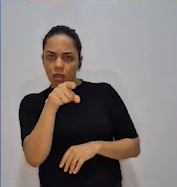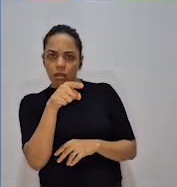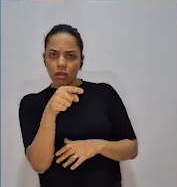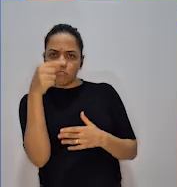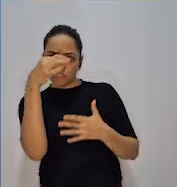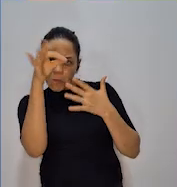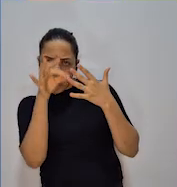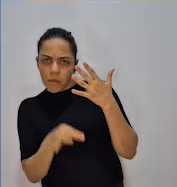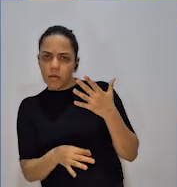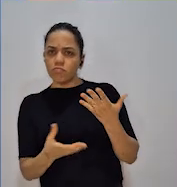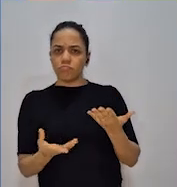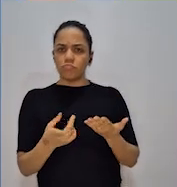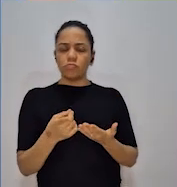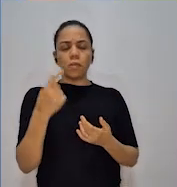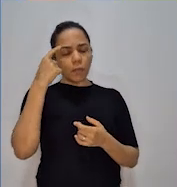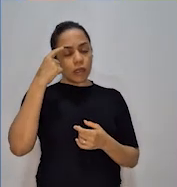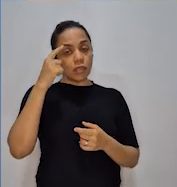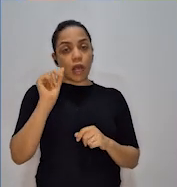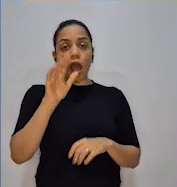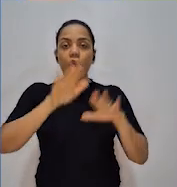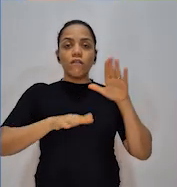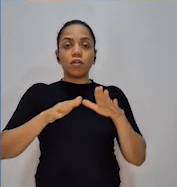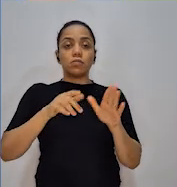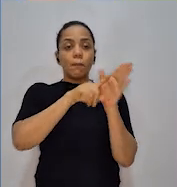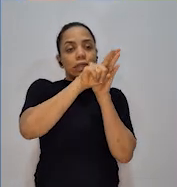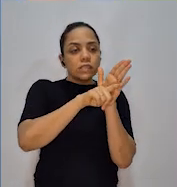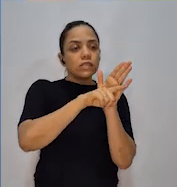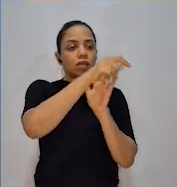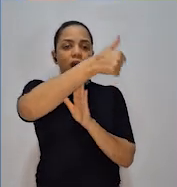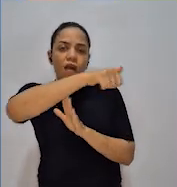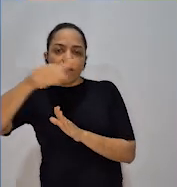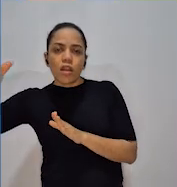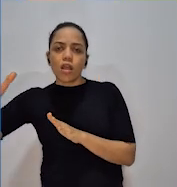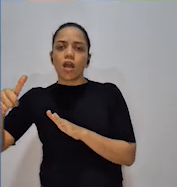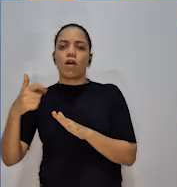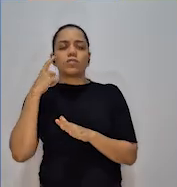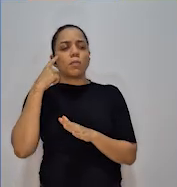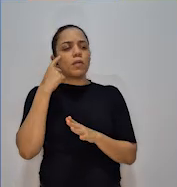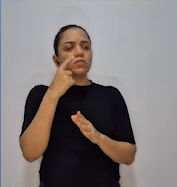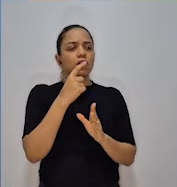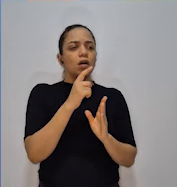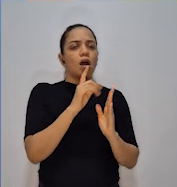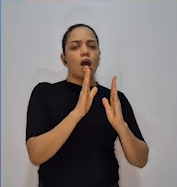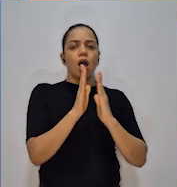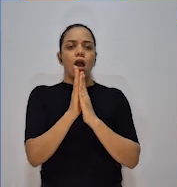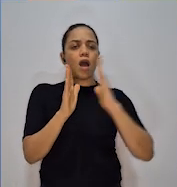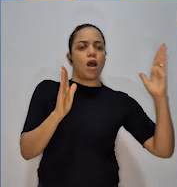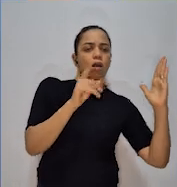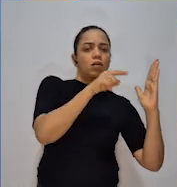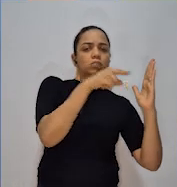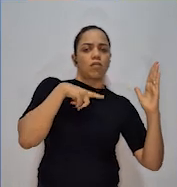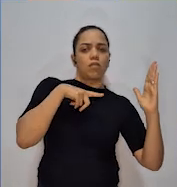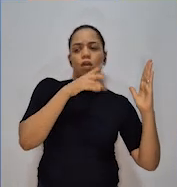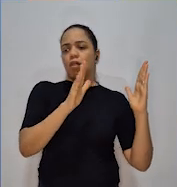prévios? Diagnósticos, se fez pesquisa censo, se olhou para, né, perguntas sobre